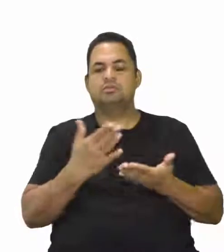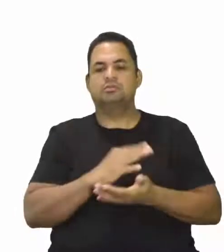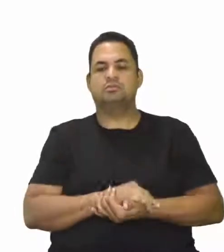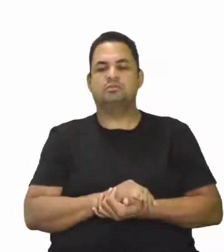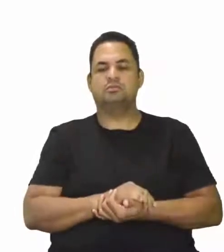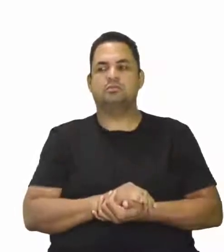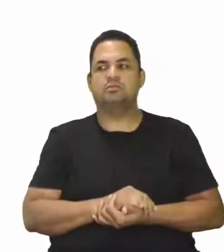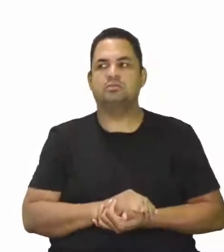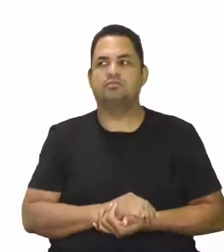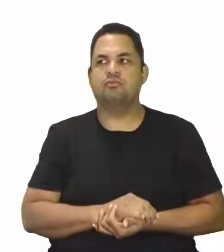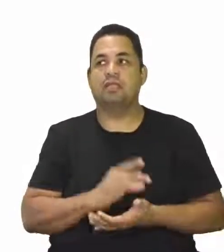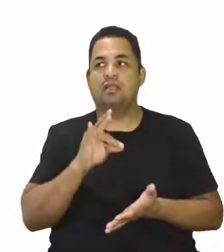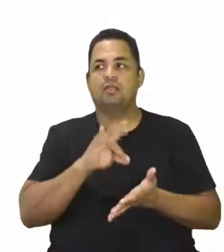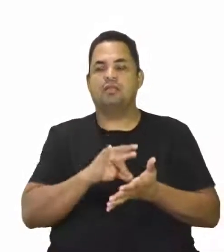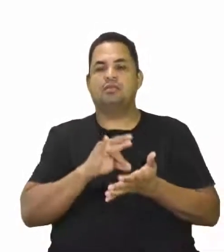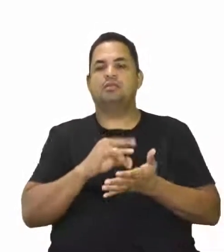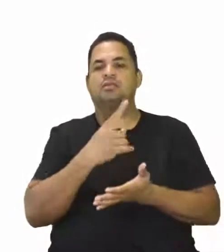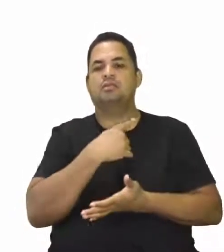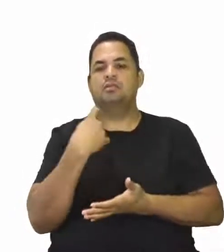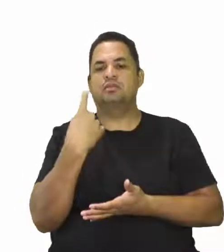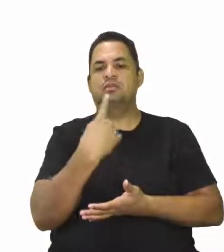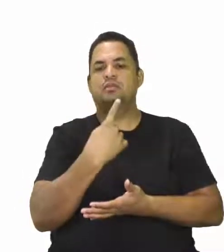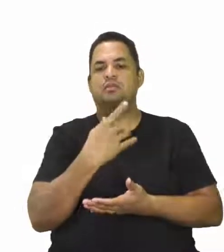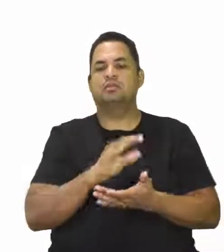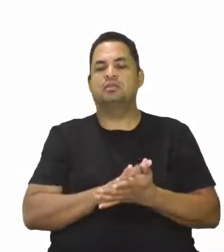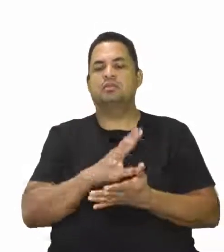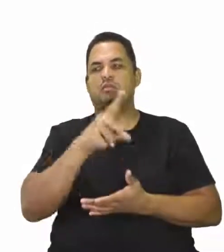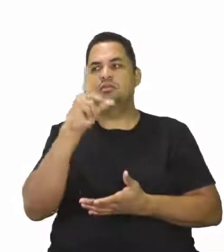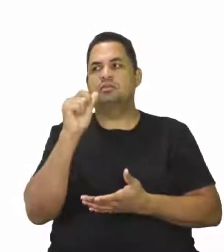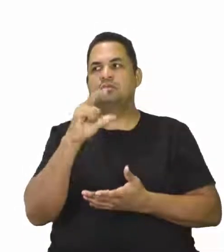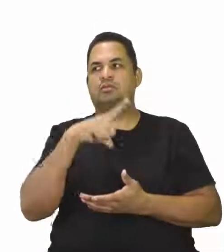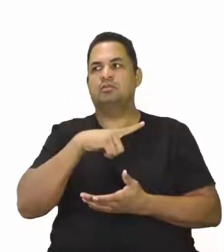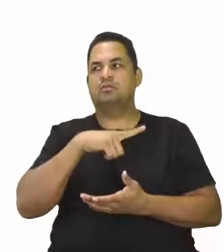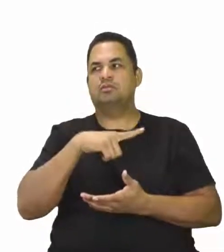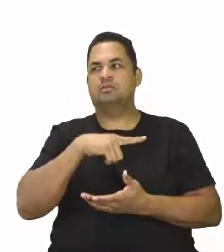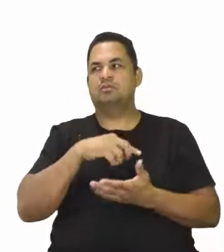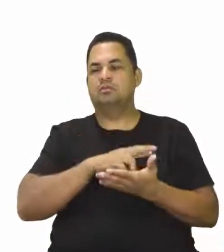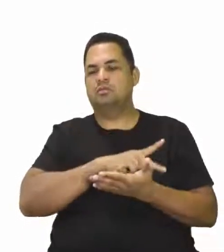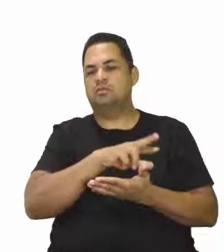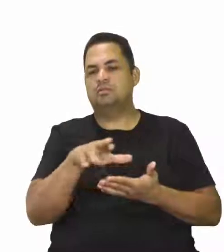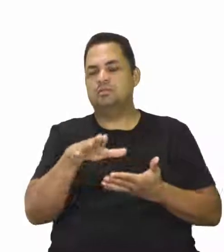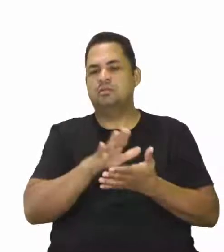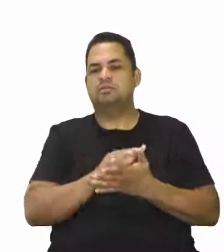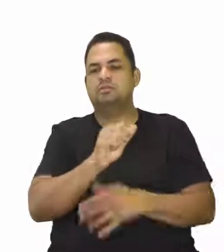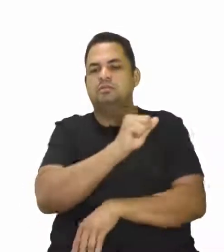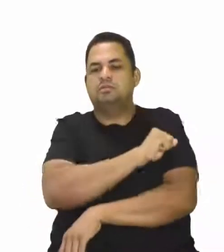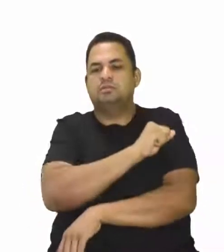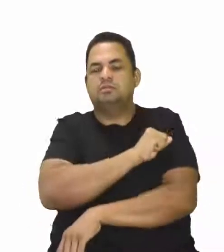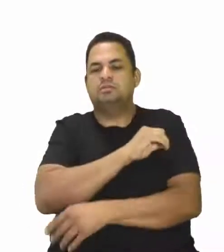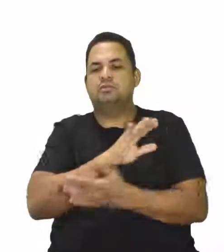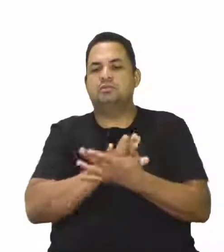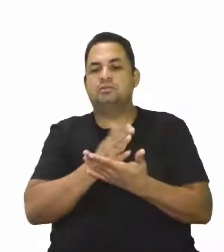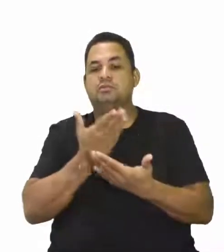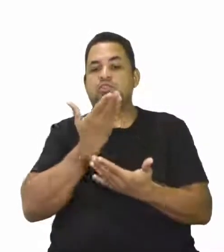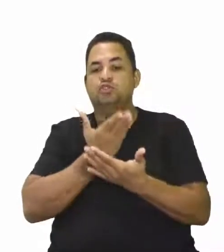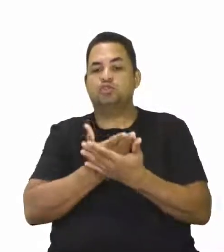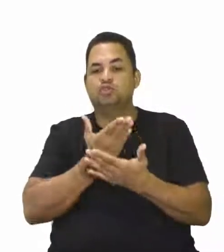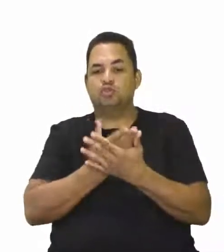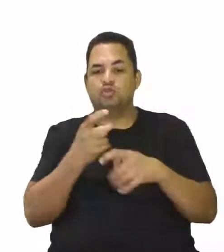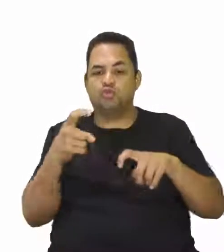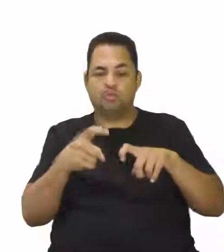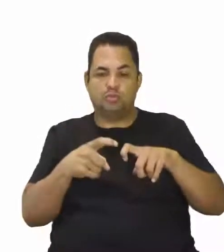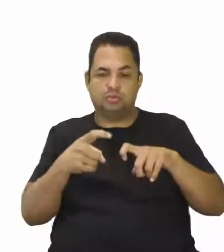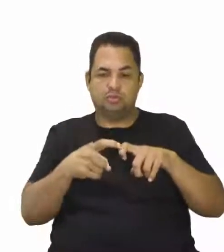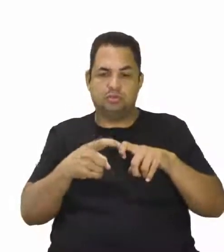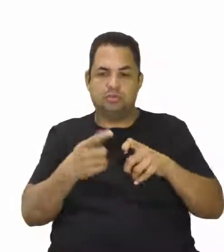bem real nos nossos dias. Nós temos vários ex-alunos que fazem medicina na Bolívia,